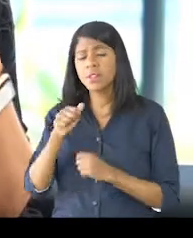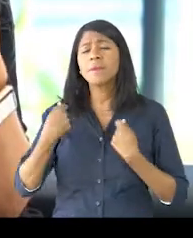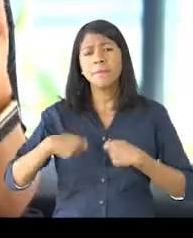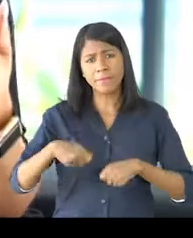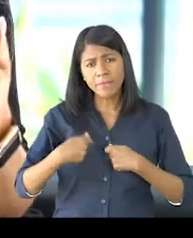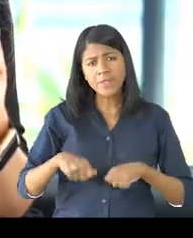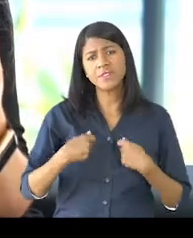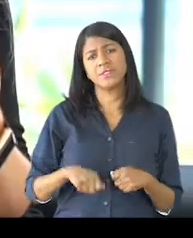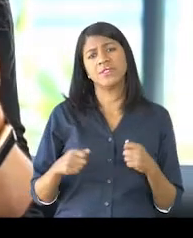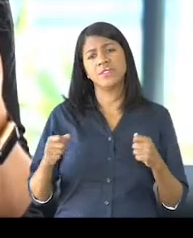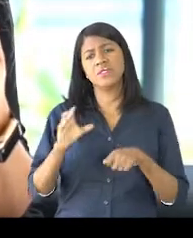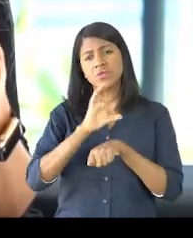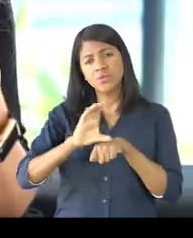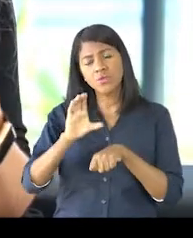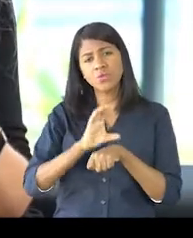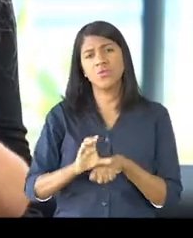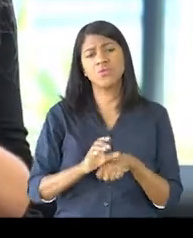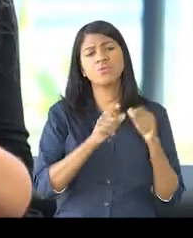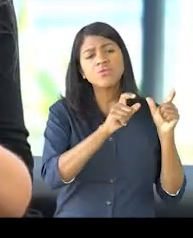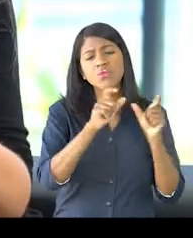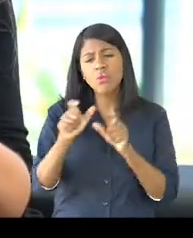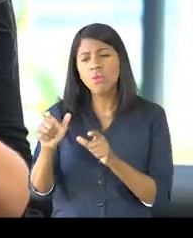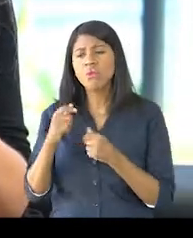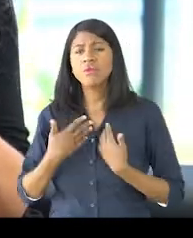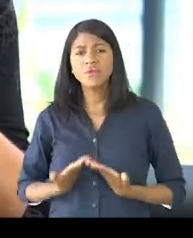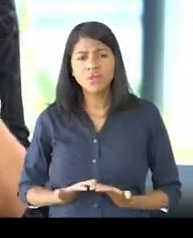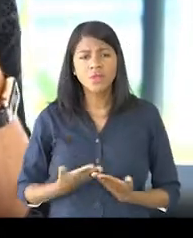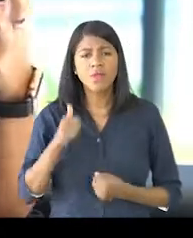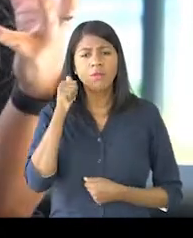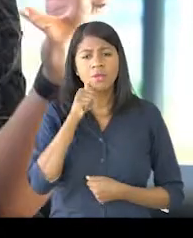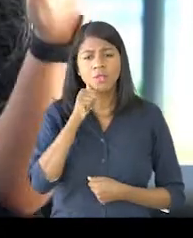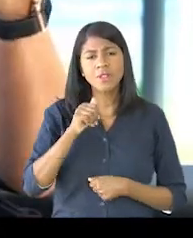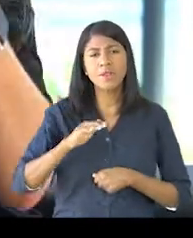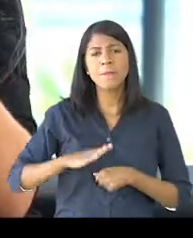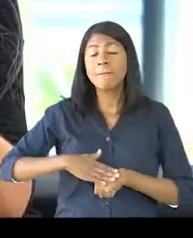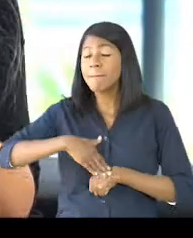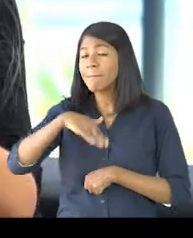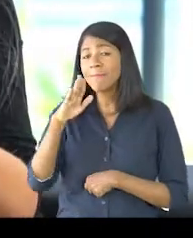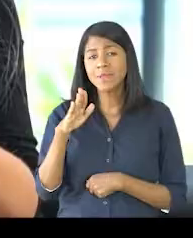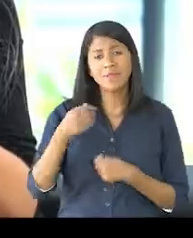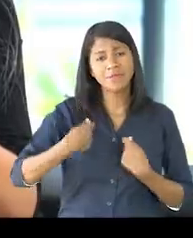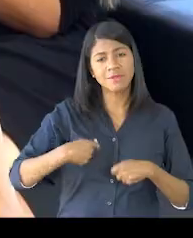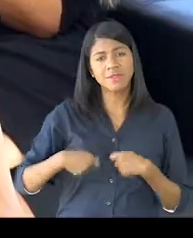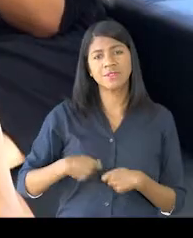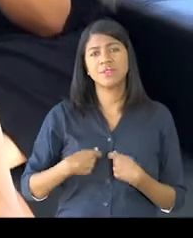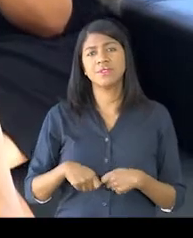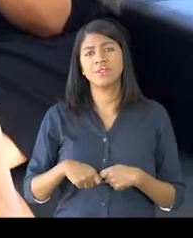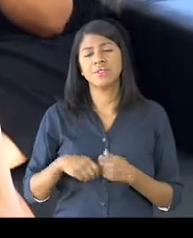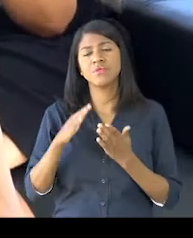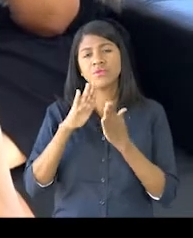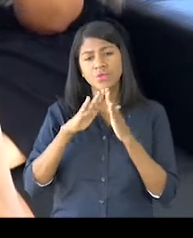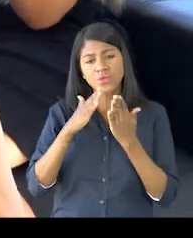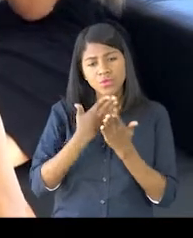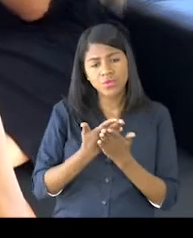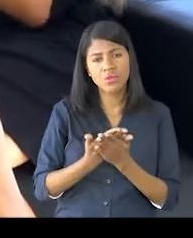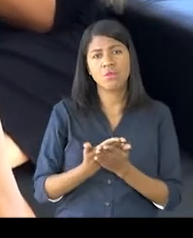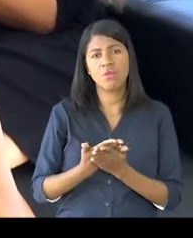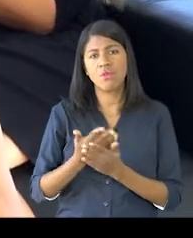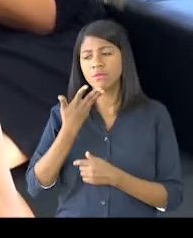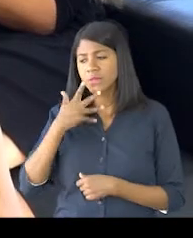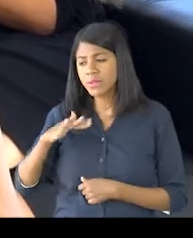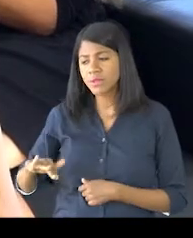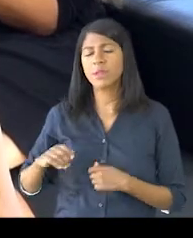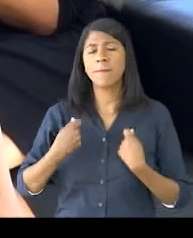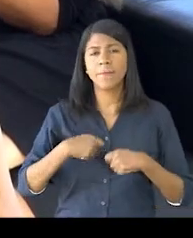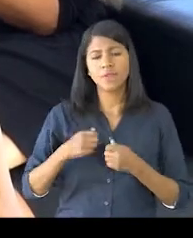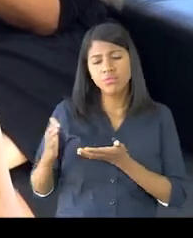inclusive, deixar para a nossa cidade, onde a gente vai conseguir ter todos os dados em relação à mulher, não só a violência, mas tudo em relação